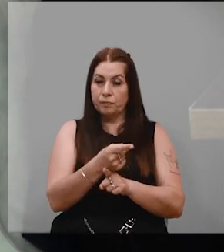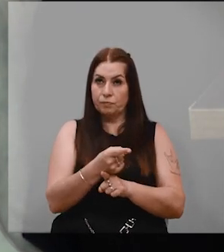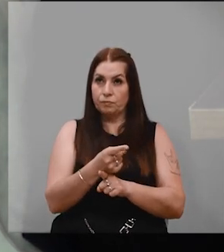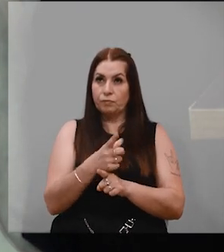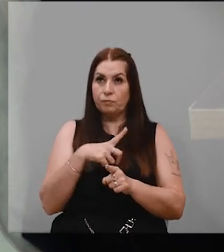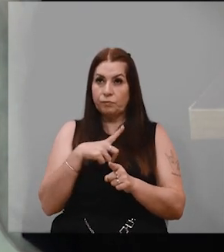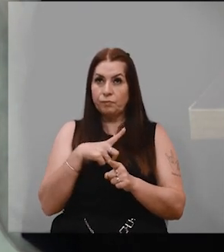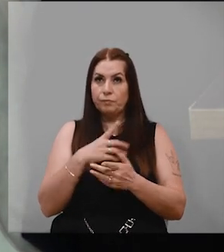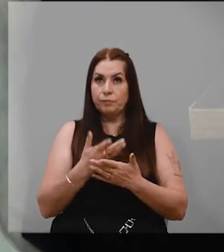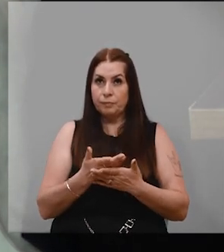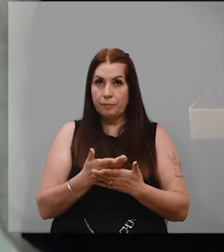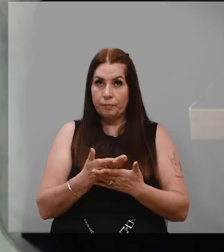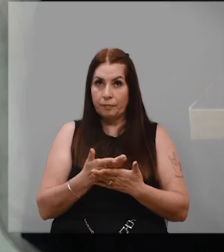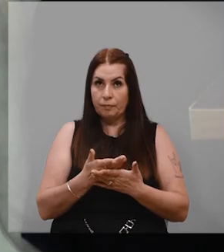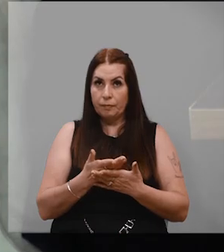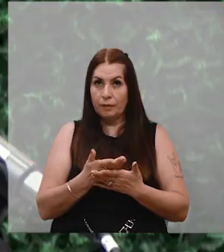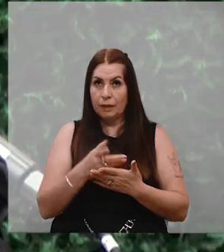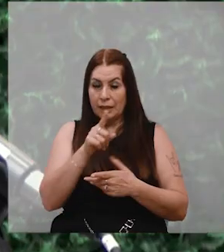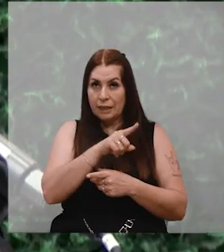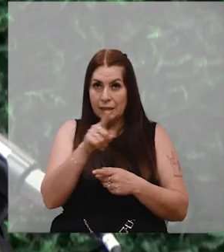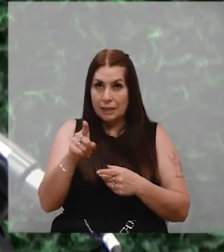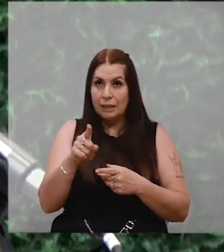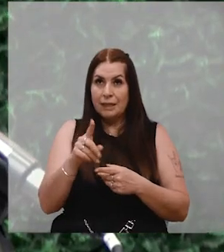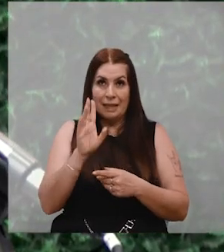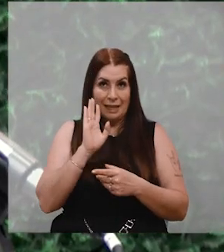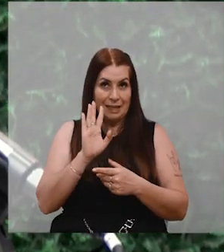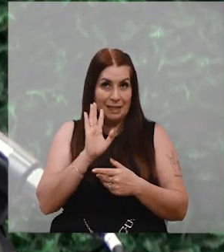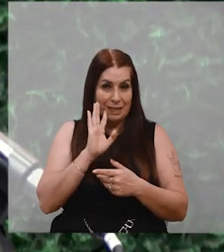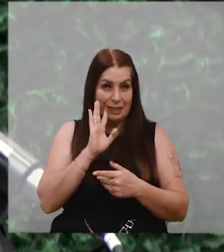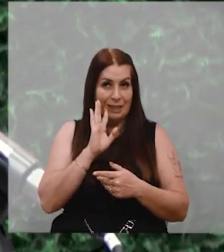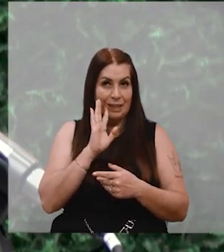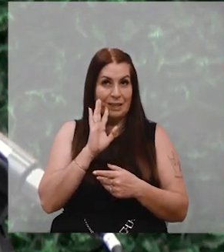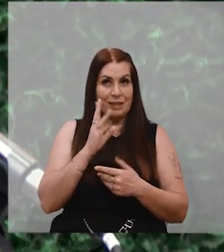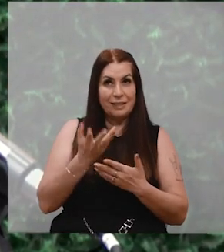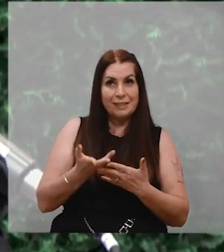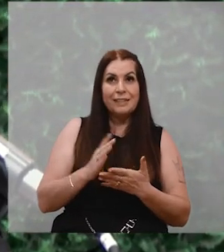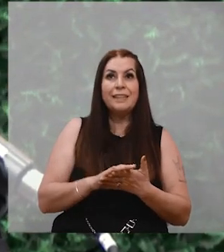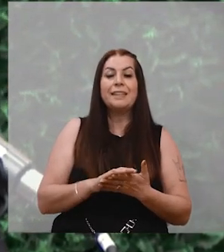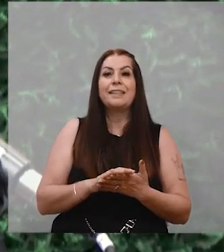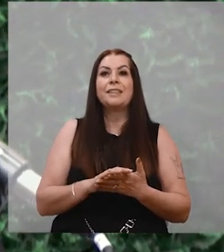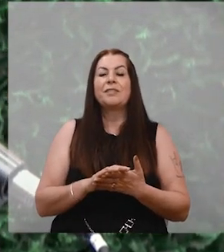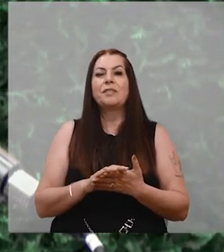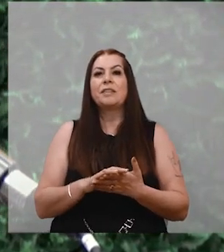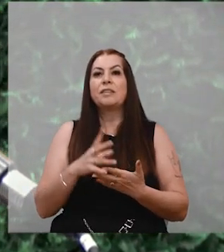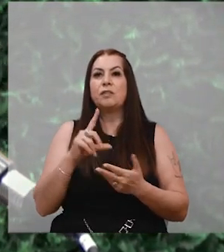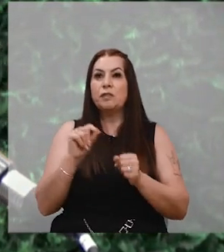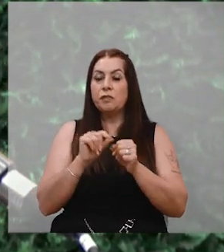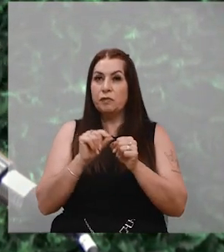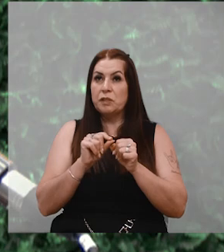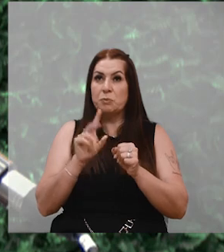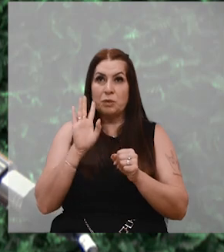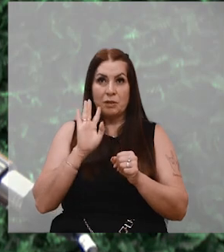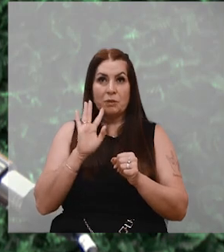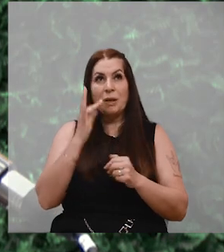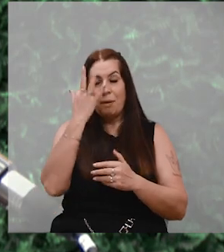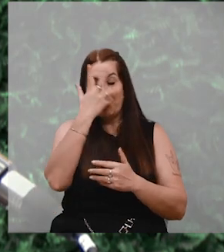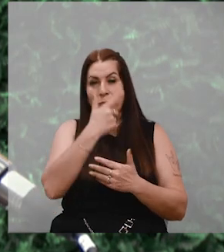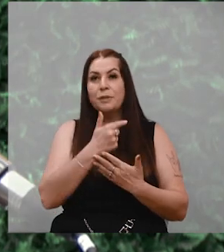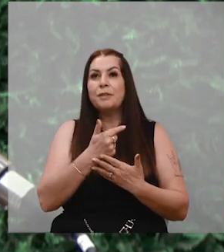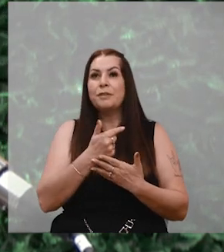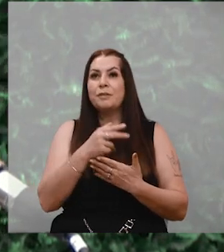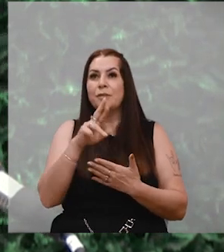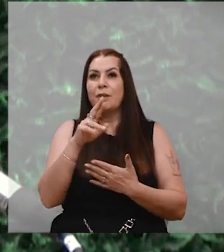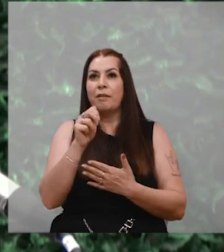Escultura. Sim, assim que é legal, né? Tudo exato. compartilhado. Mas a gente fez um muito bonito, né, Rafa,